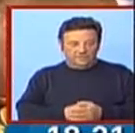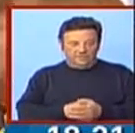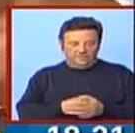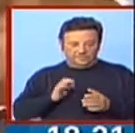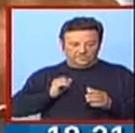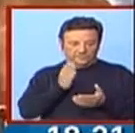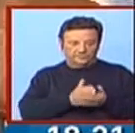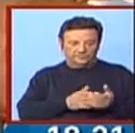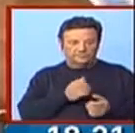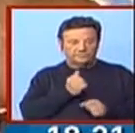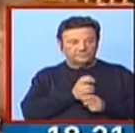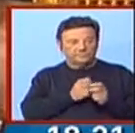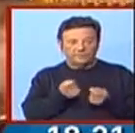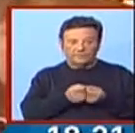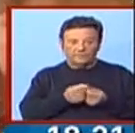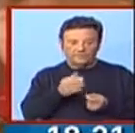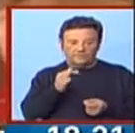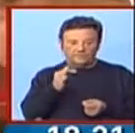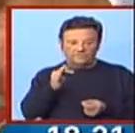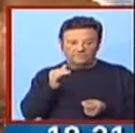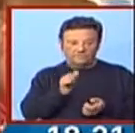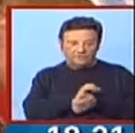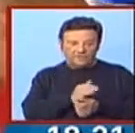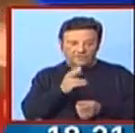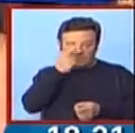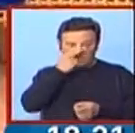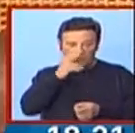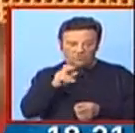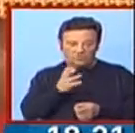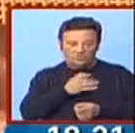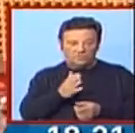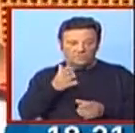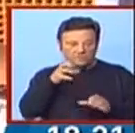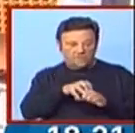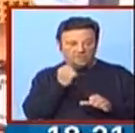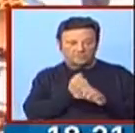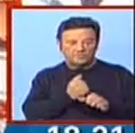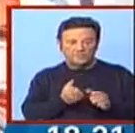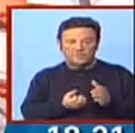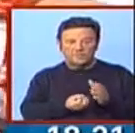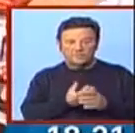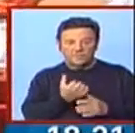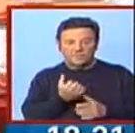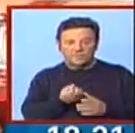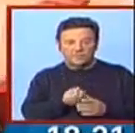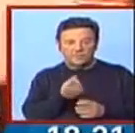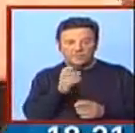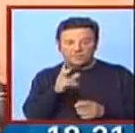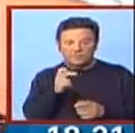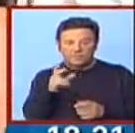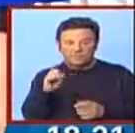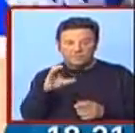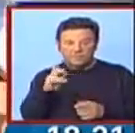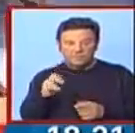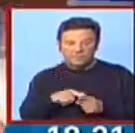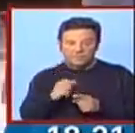Estes queijos, produzidos junto à Figueira de Castelo Rodrigo, são os primeiros a ter nos seus rótulos a marca de origem Val do Coa. Uma marca criada pela Associação